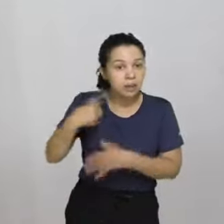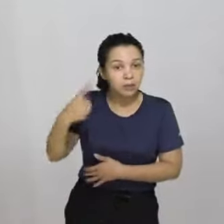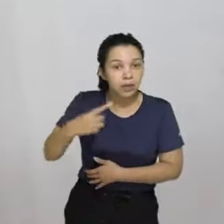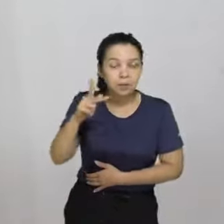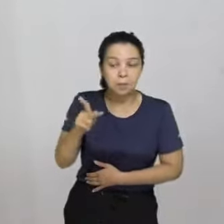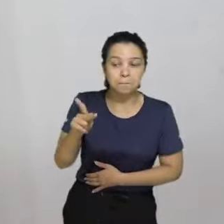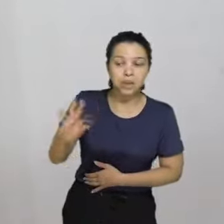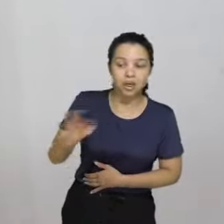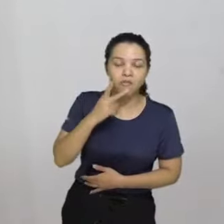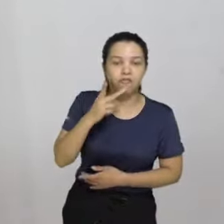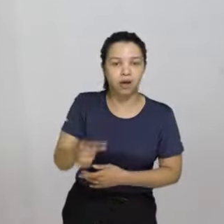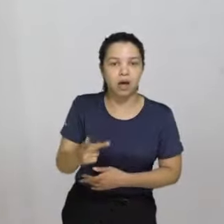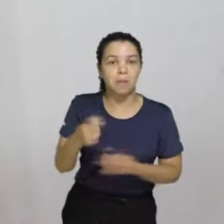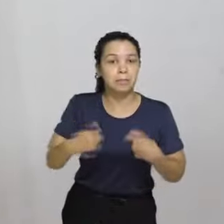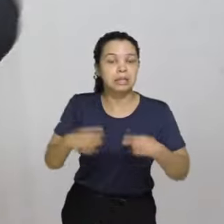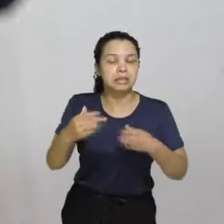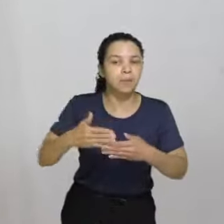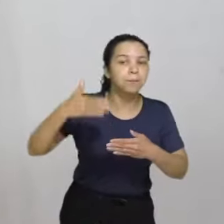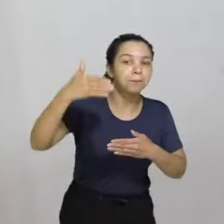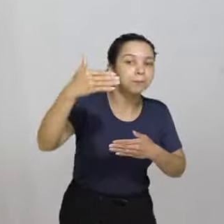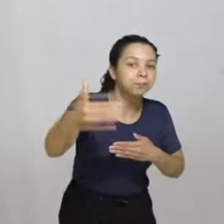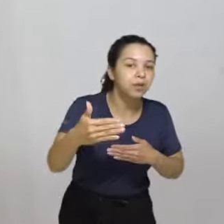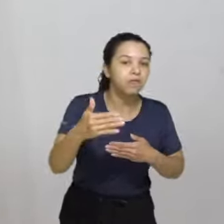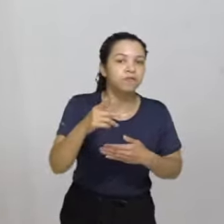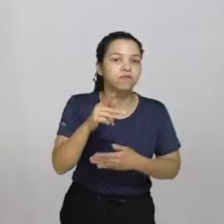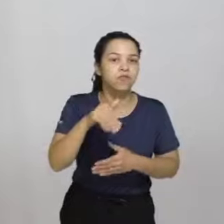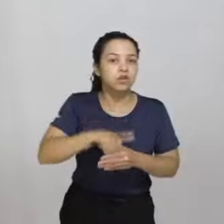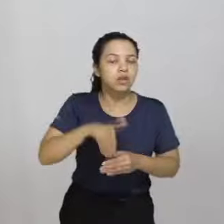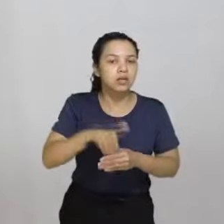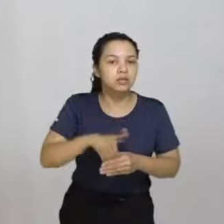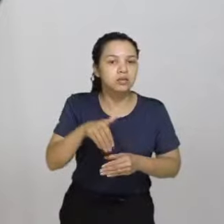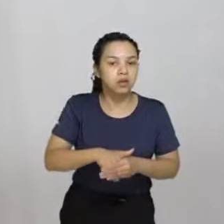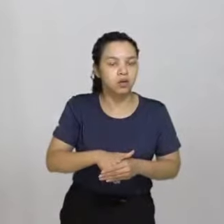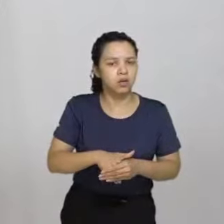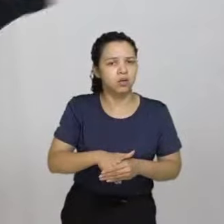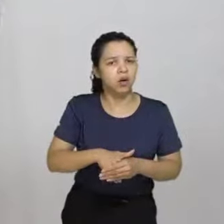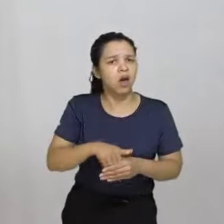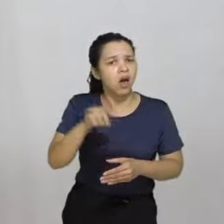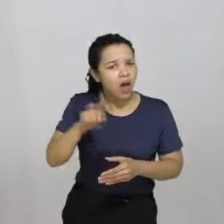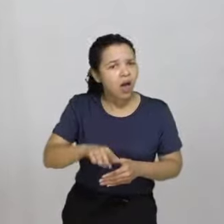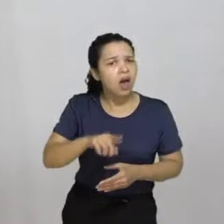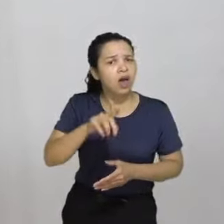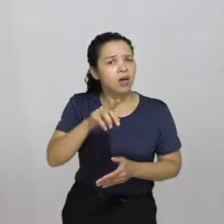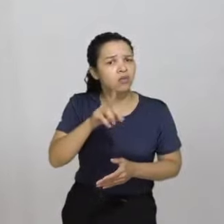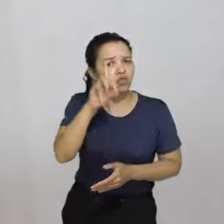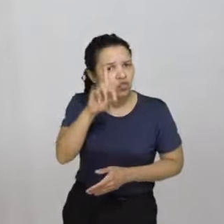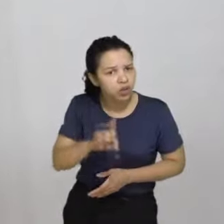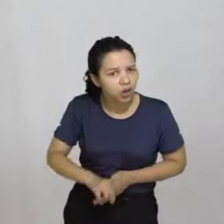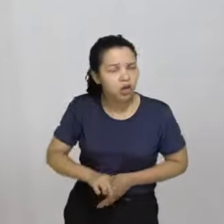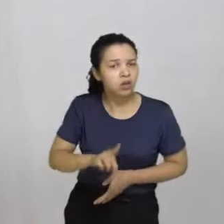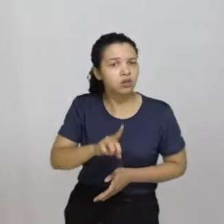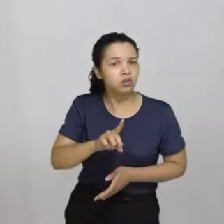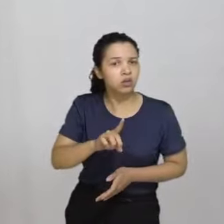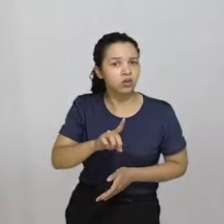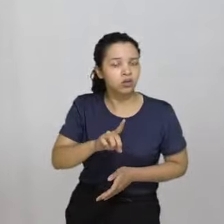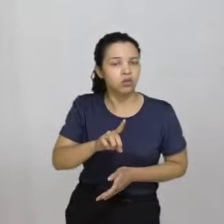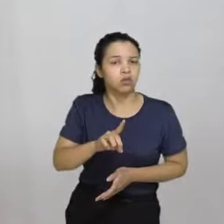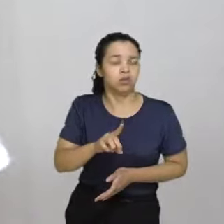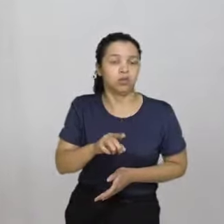que tem que adiar a votação. Adiar a votação é tirar o direito do aposentado de ter o desconto da revogação